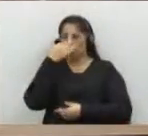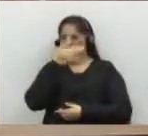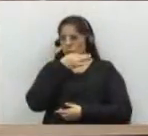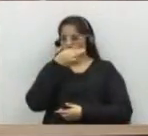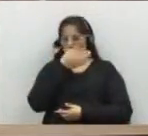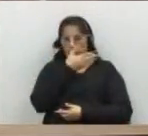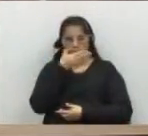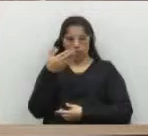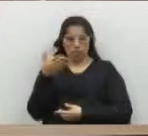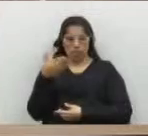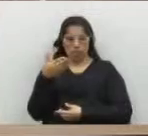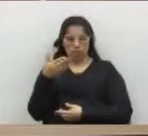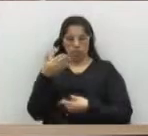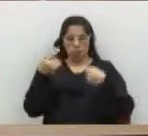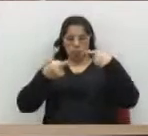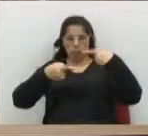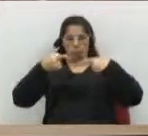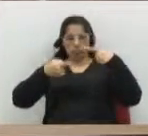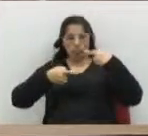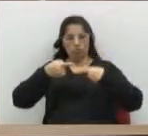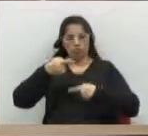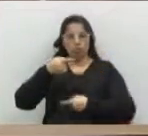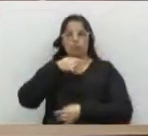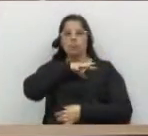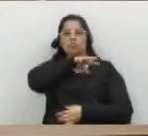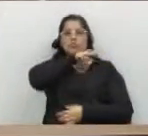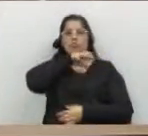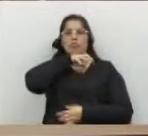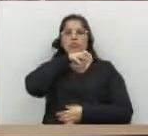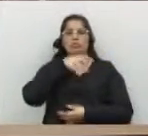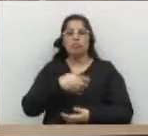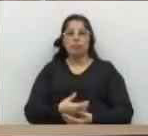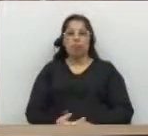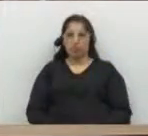deseja? Para discutir, vereador André Henrique da Silva.